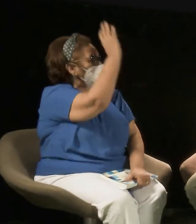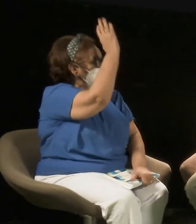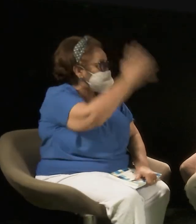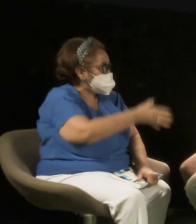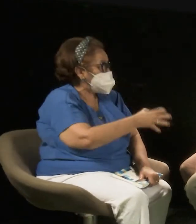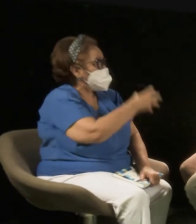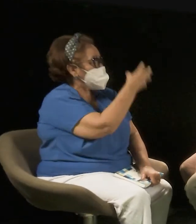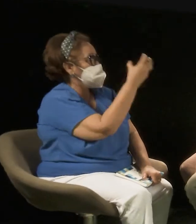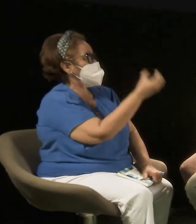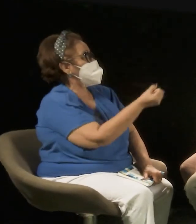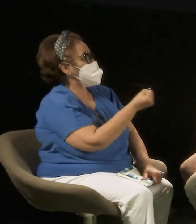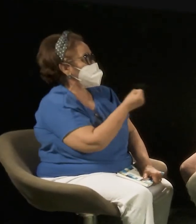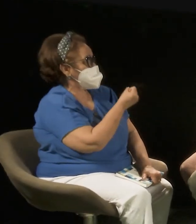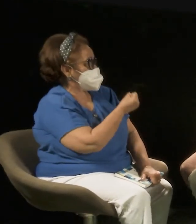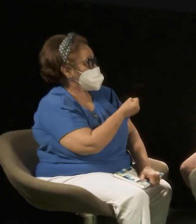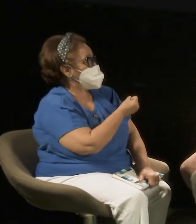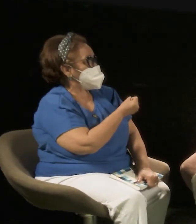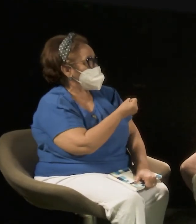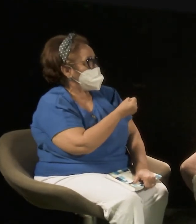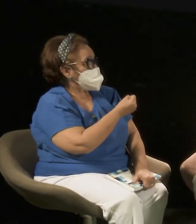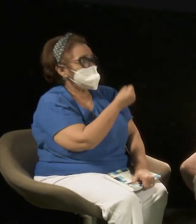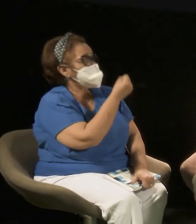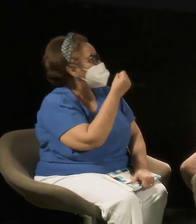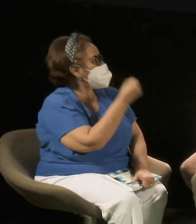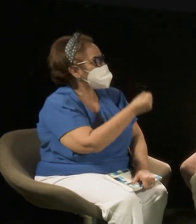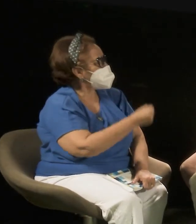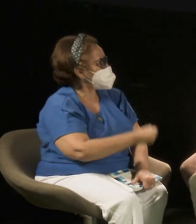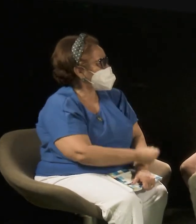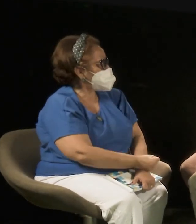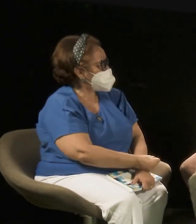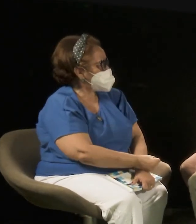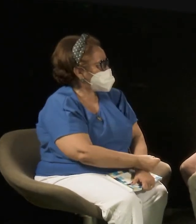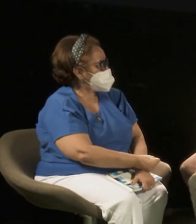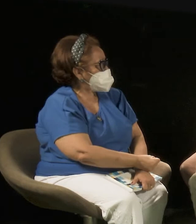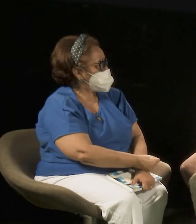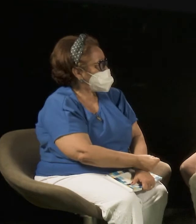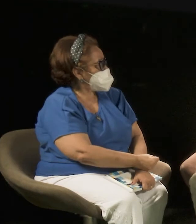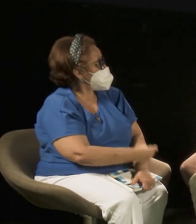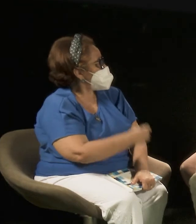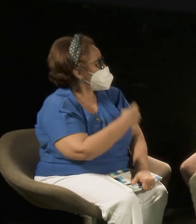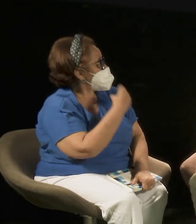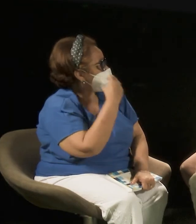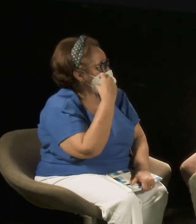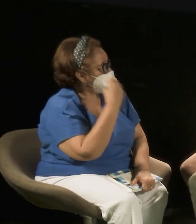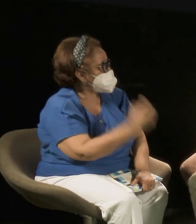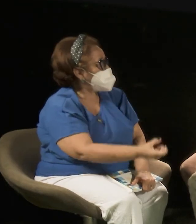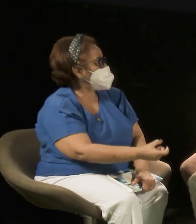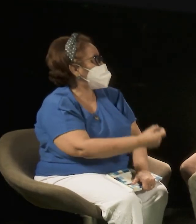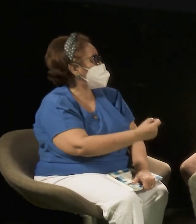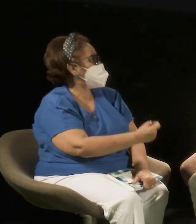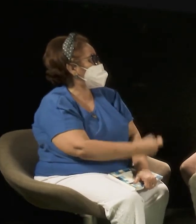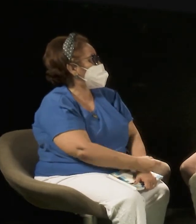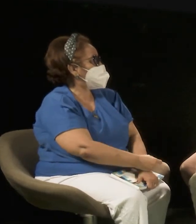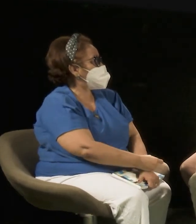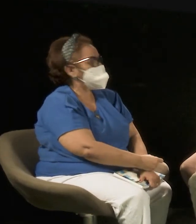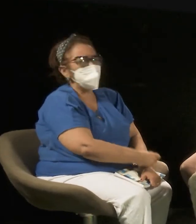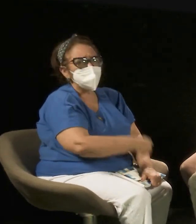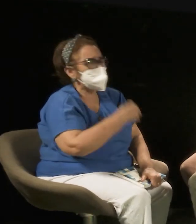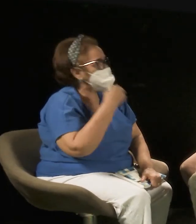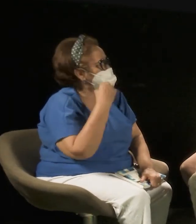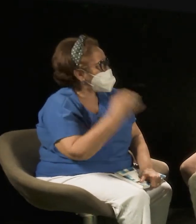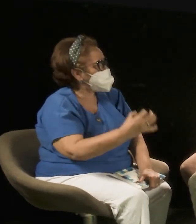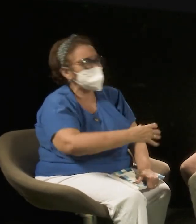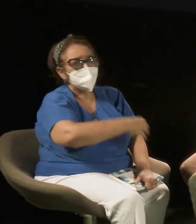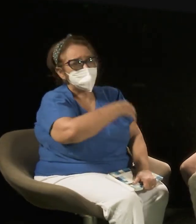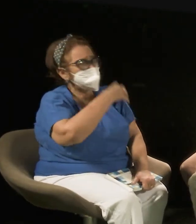o que a defensoria pode fazer em conjunto. E a gente pode fazer muito. Eu acho que as universidades podem fazer muito,